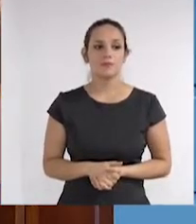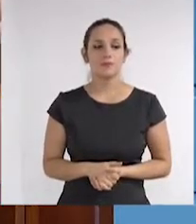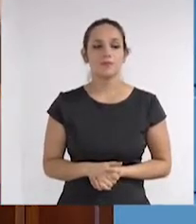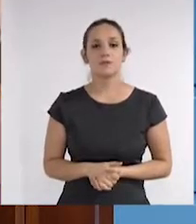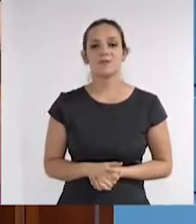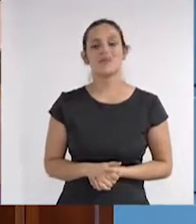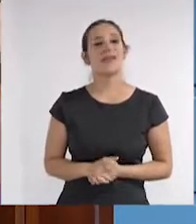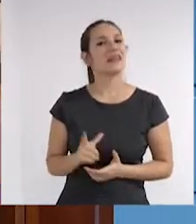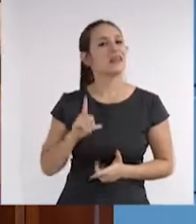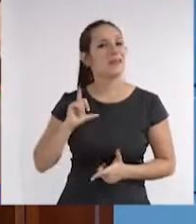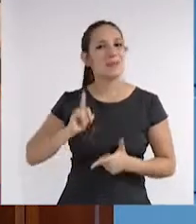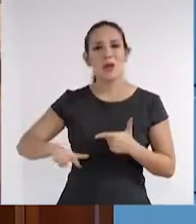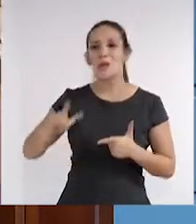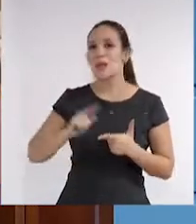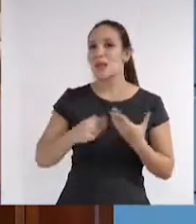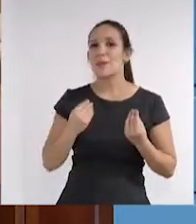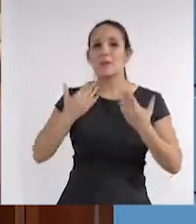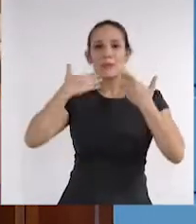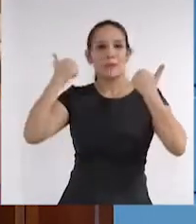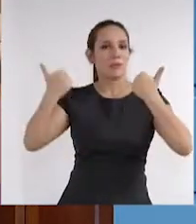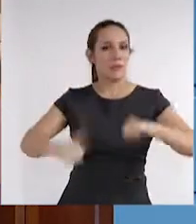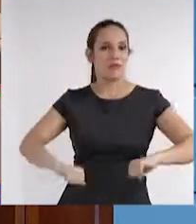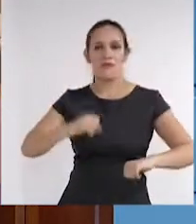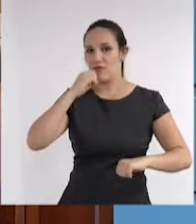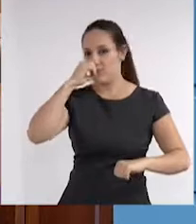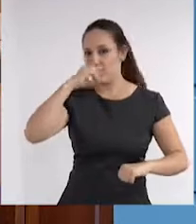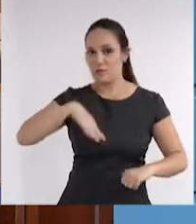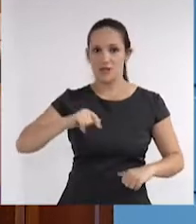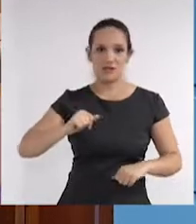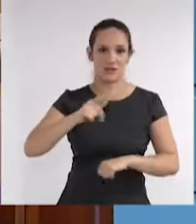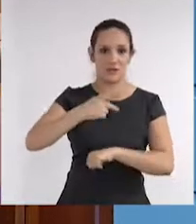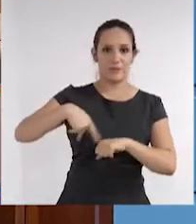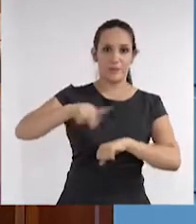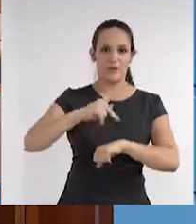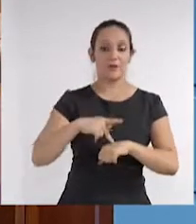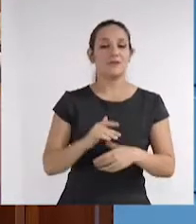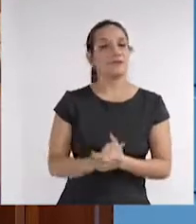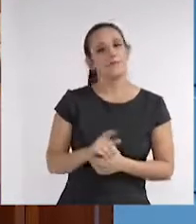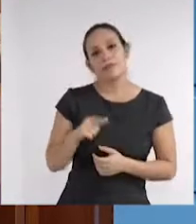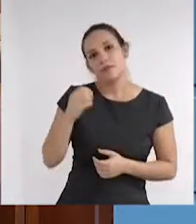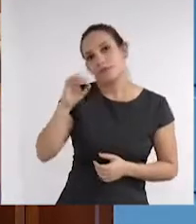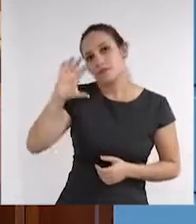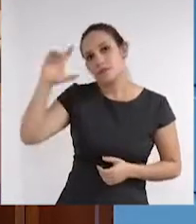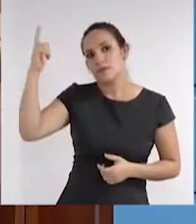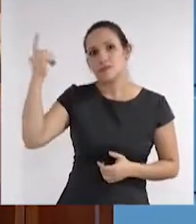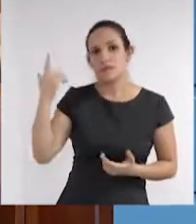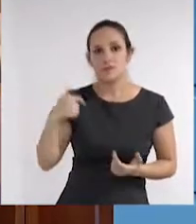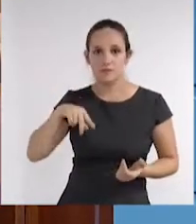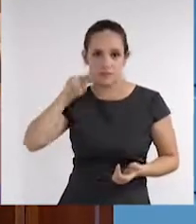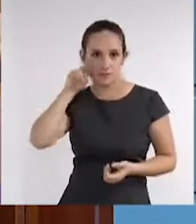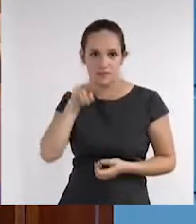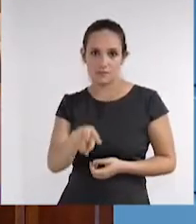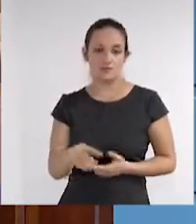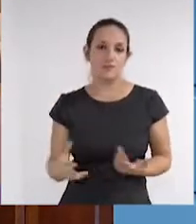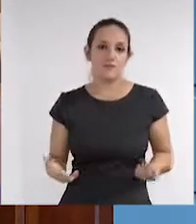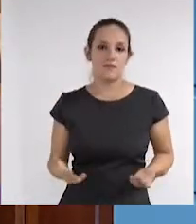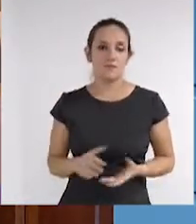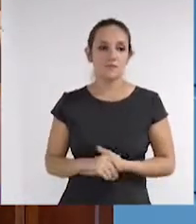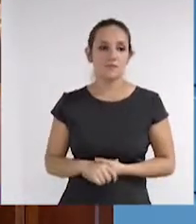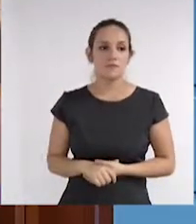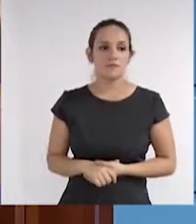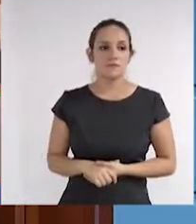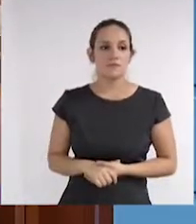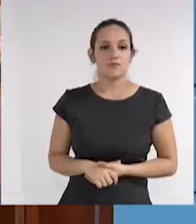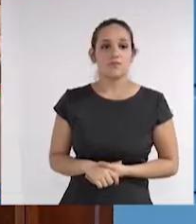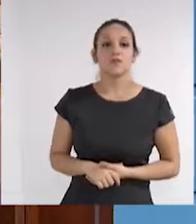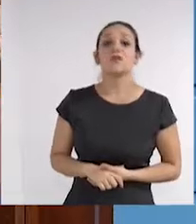onda de violência instalada nesse nosso país, e é notório e sabido por todos nós que só